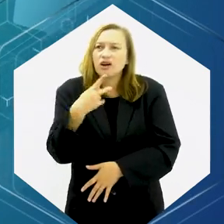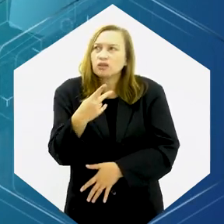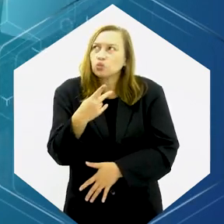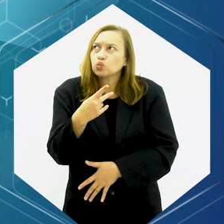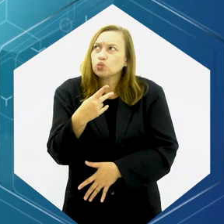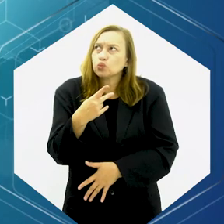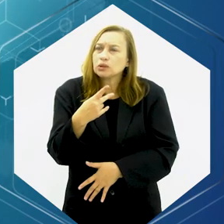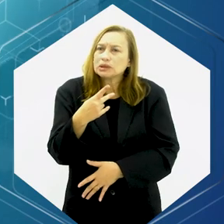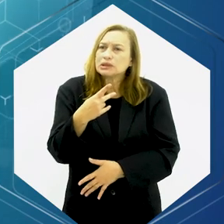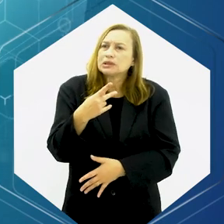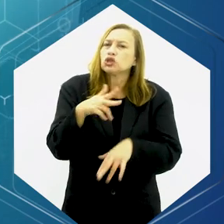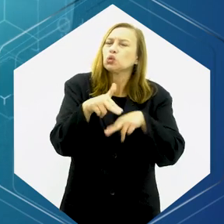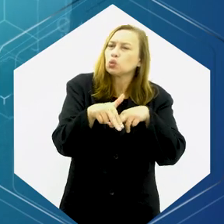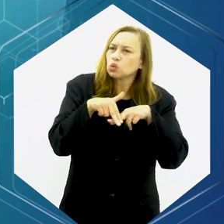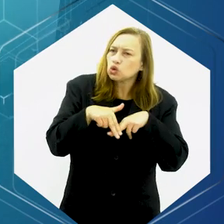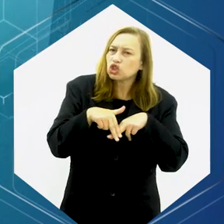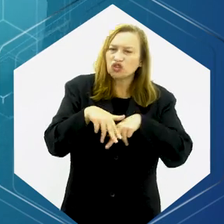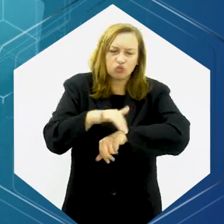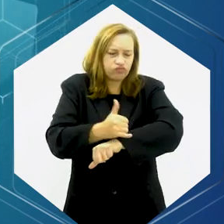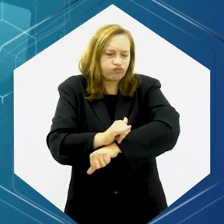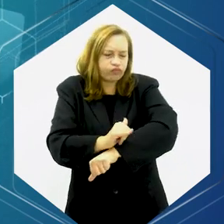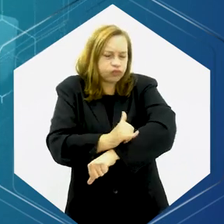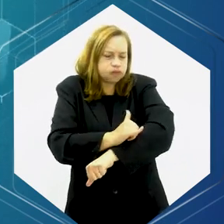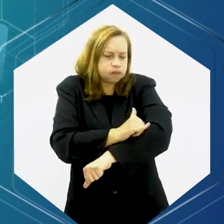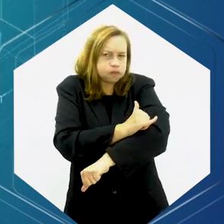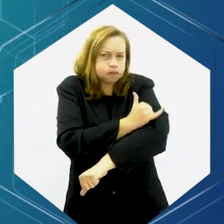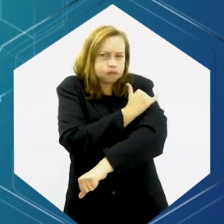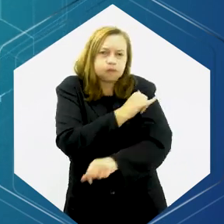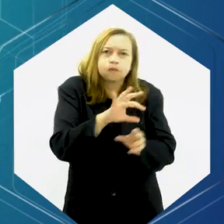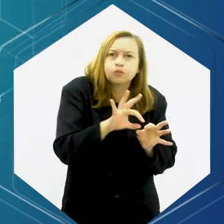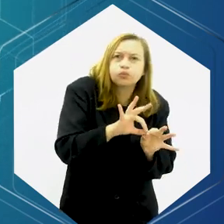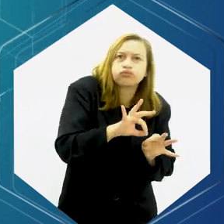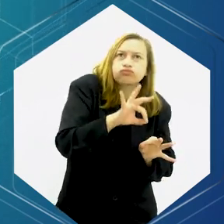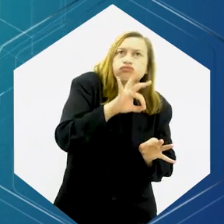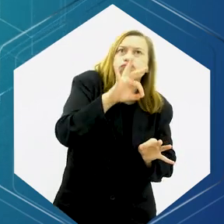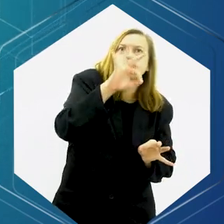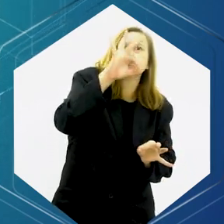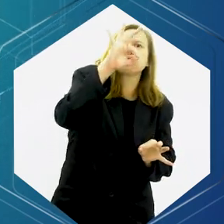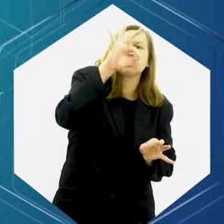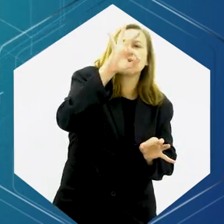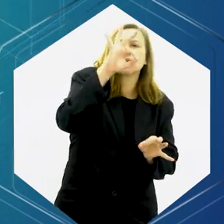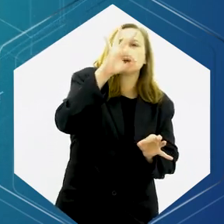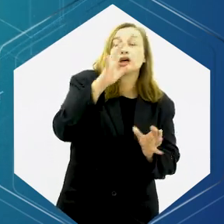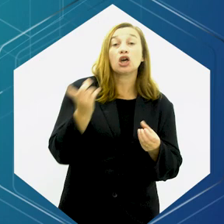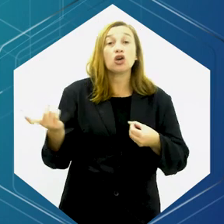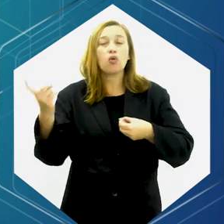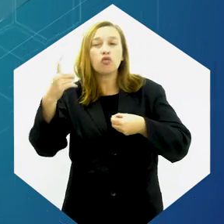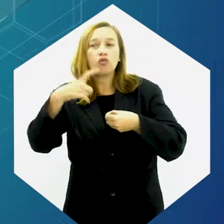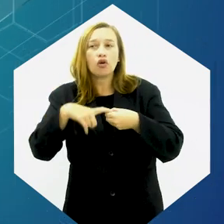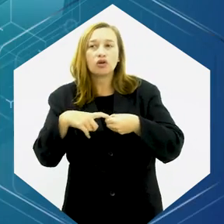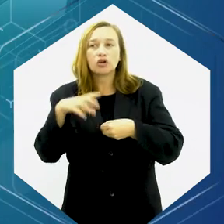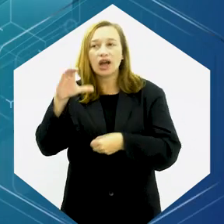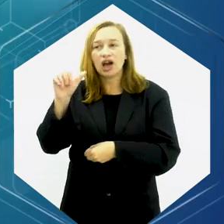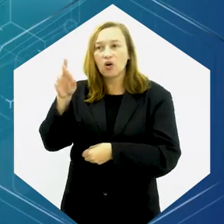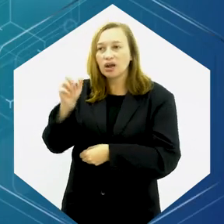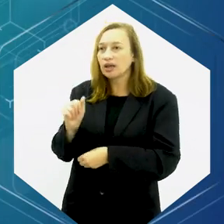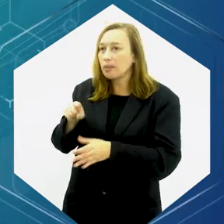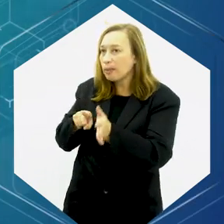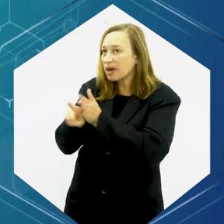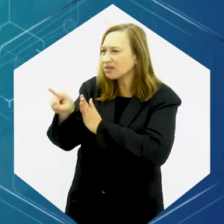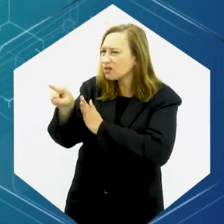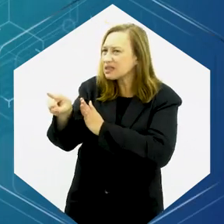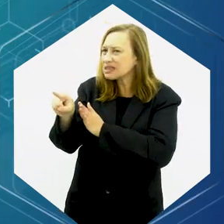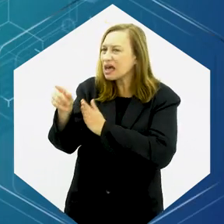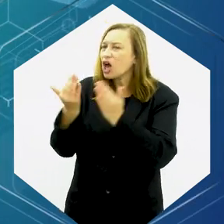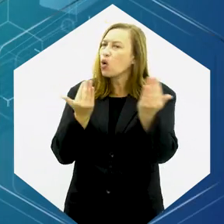Falando sobre as possíveis causas do aumento de dessa altura e dessa obesidade E aí eu volto Carolina para perguntar para